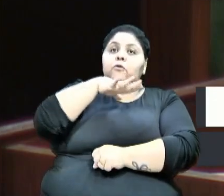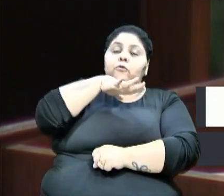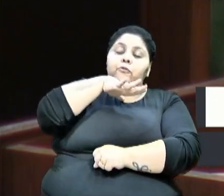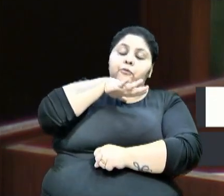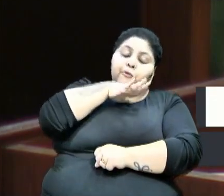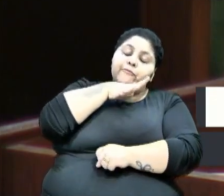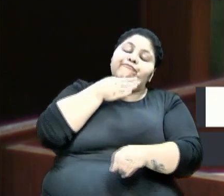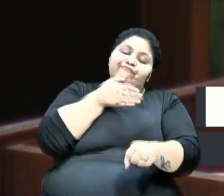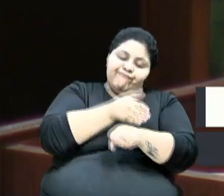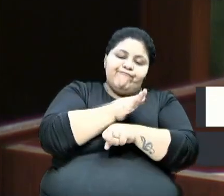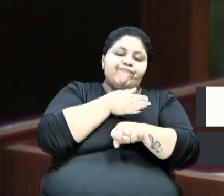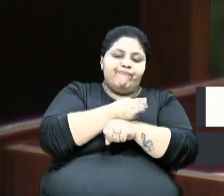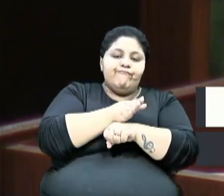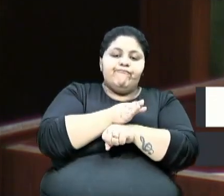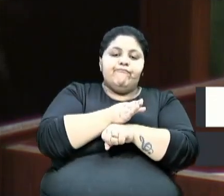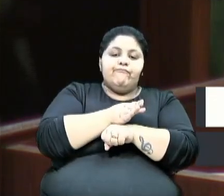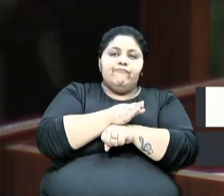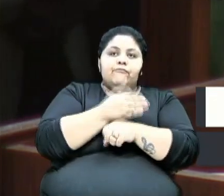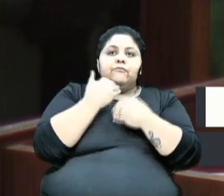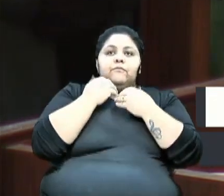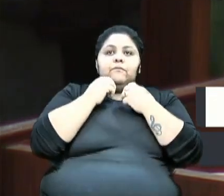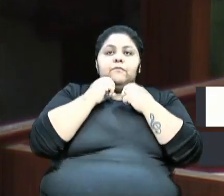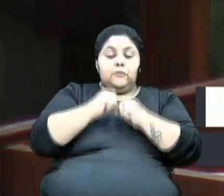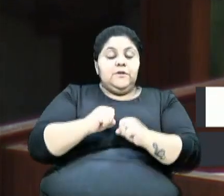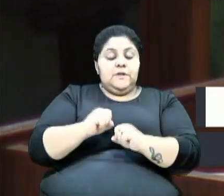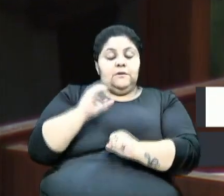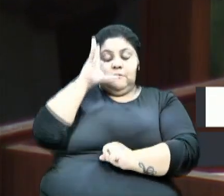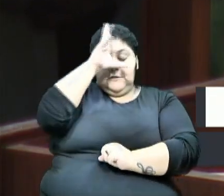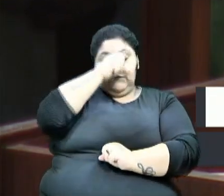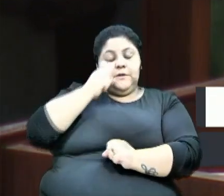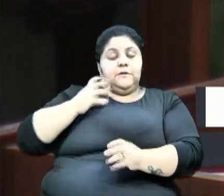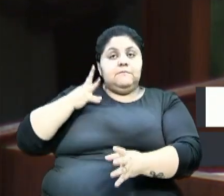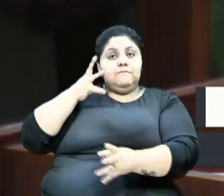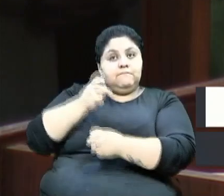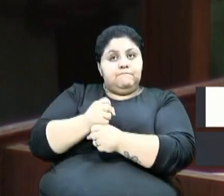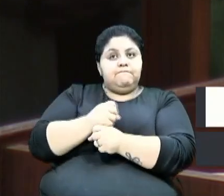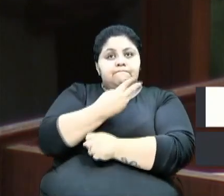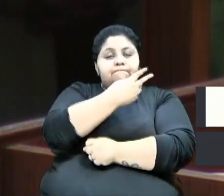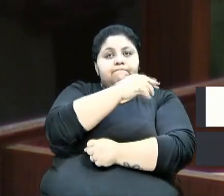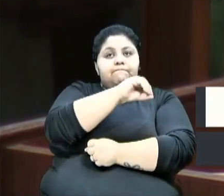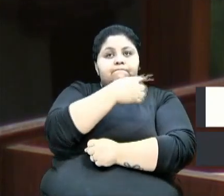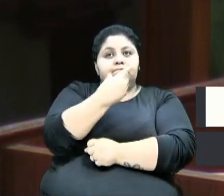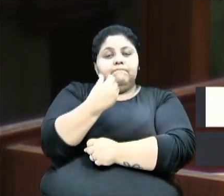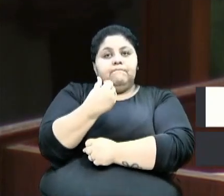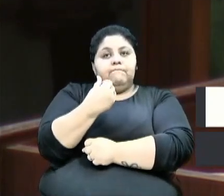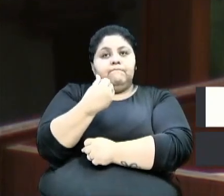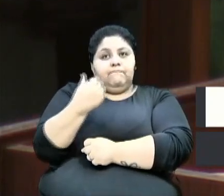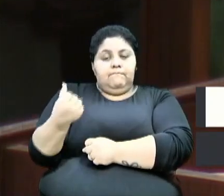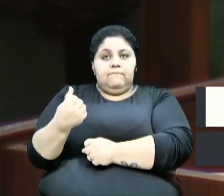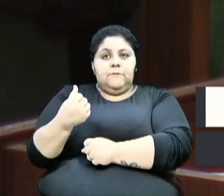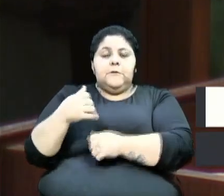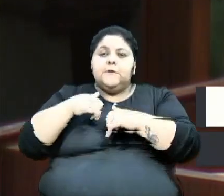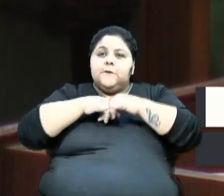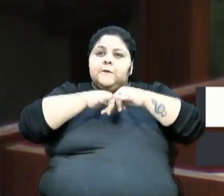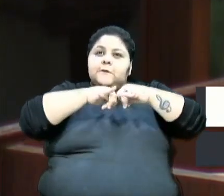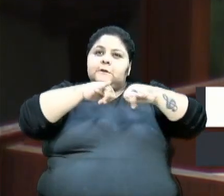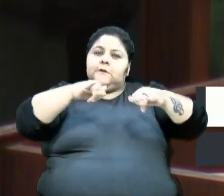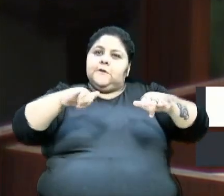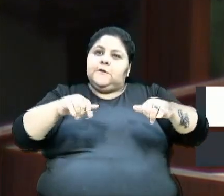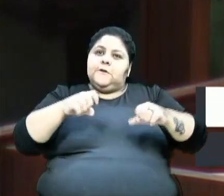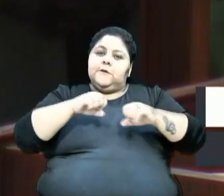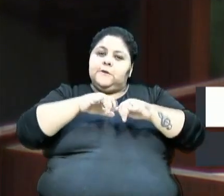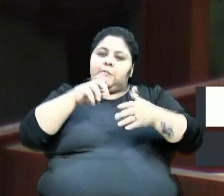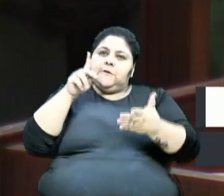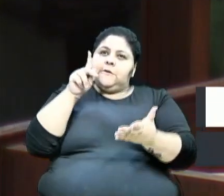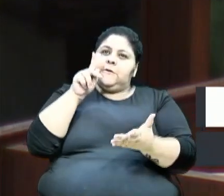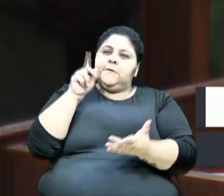Deveríamos aprender mais com os animais. Em 2016, fomos alvo de uma campanha de calúnia e difamação, a mais